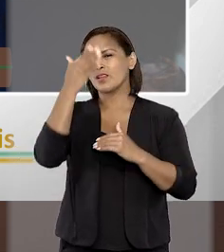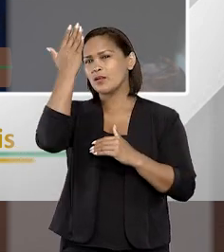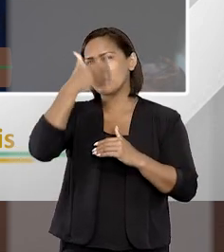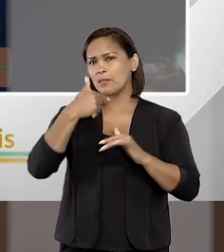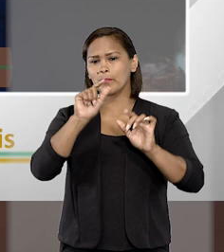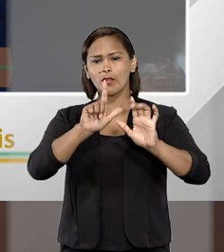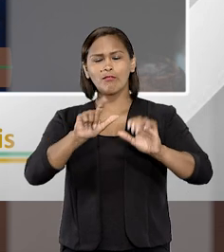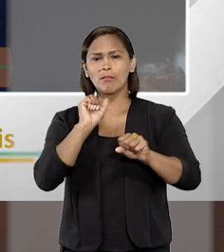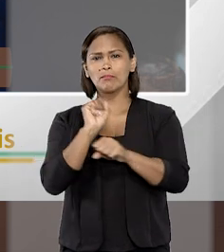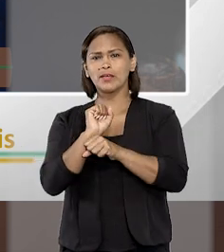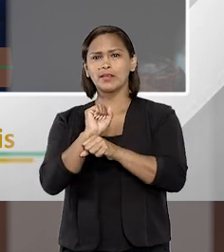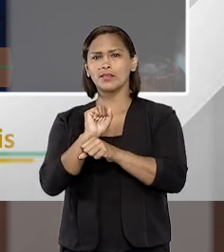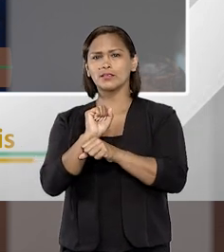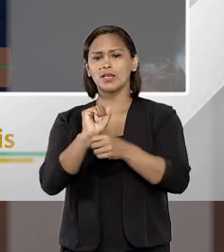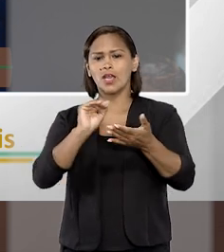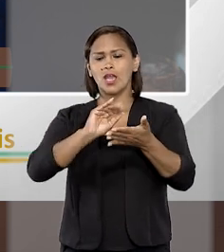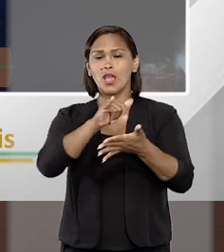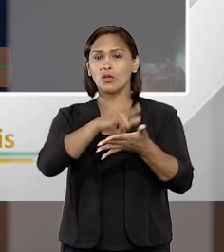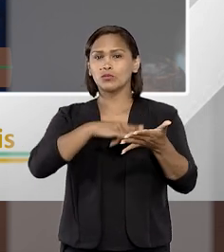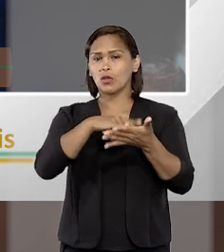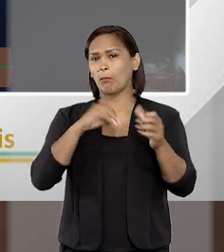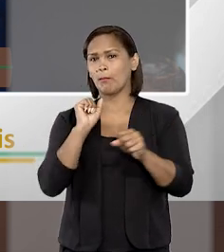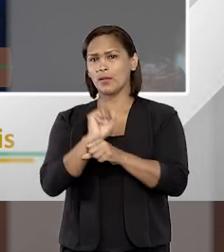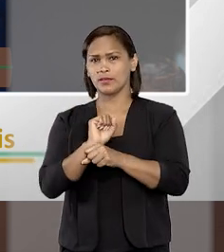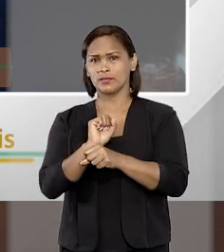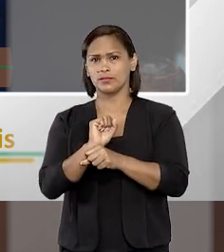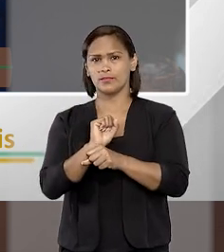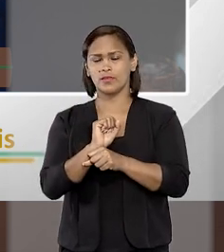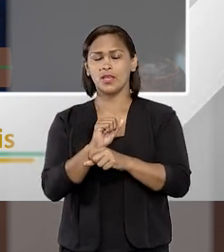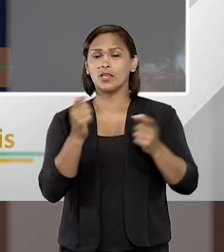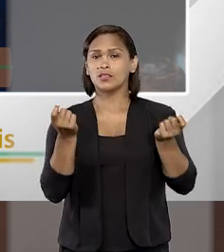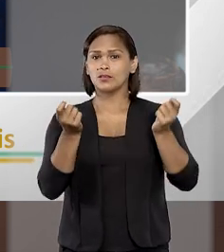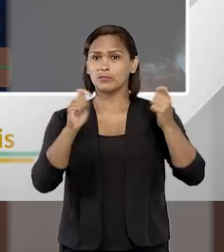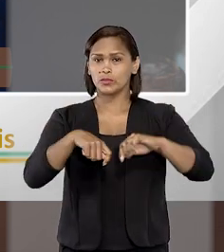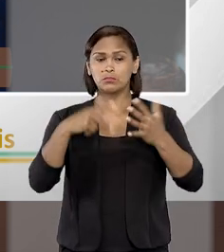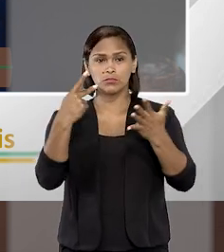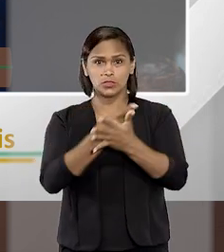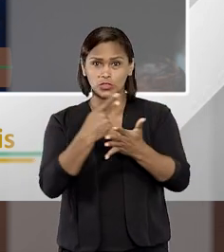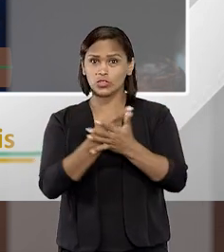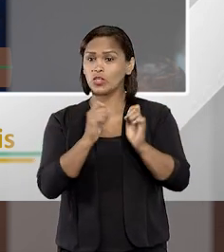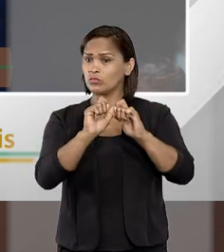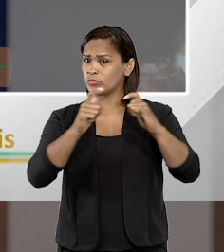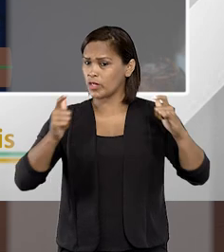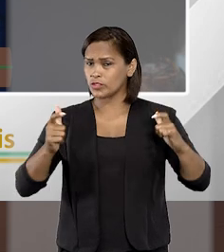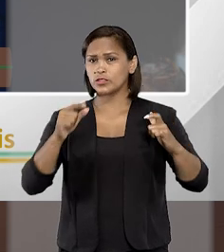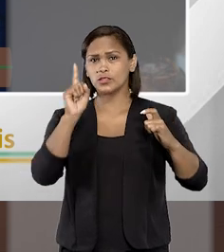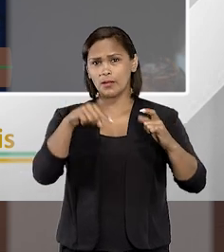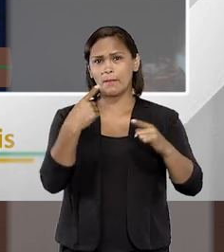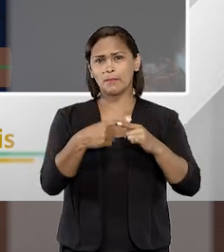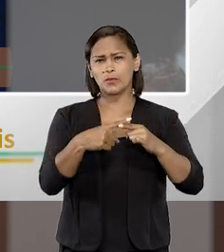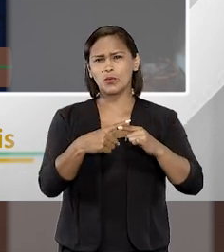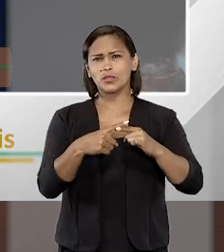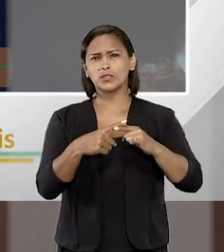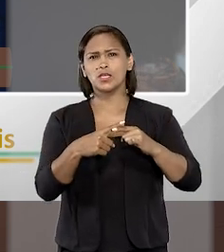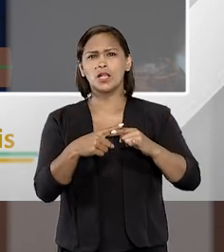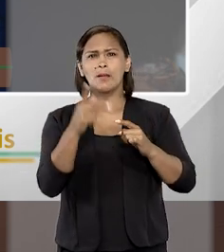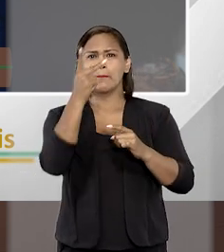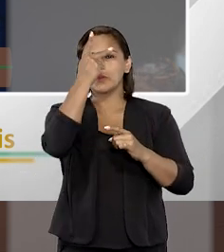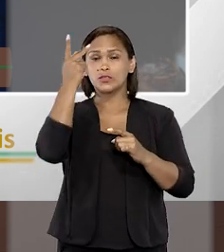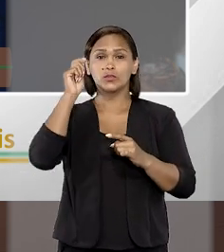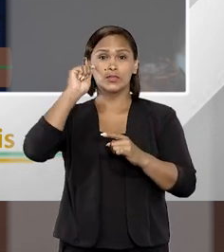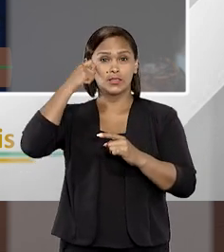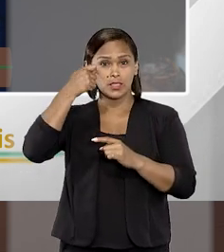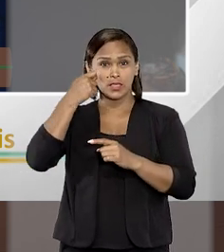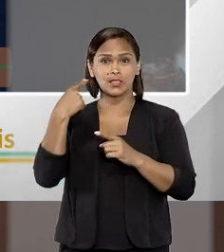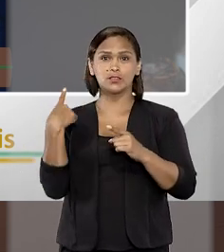prova estática o documento está então a possibilidade de erro é muito grande Especialmente quando se trata de pessoas